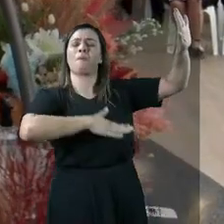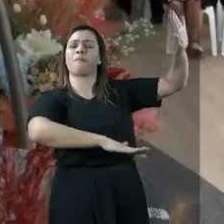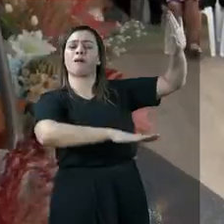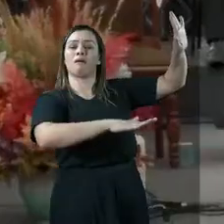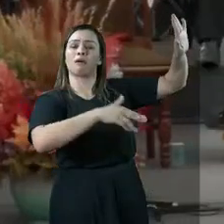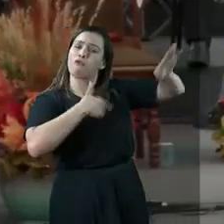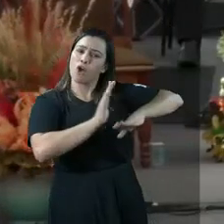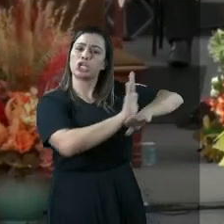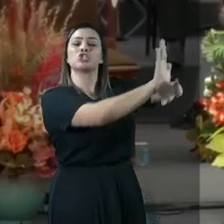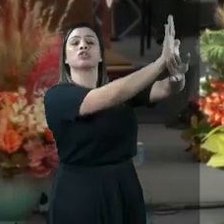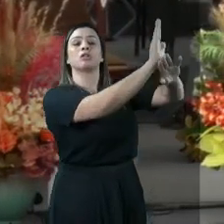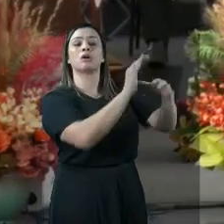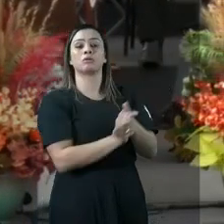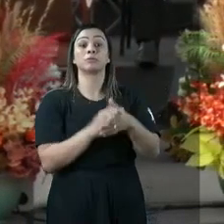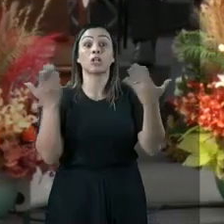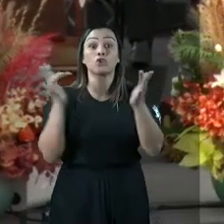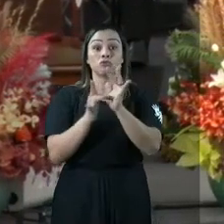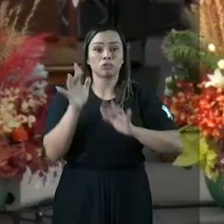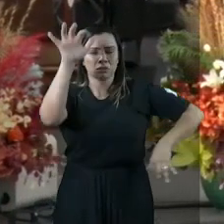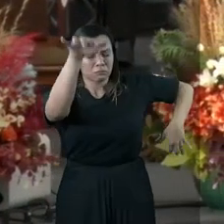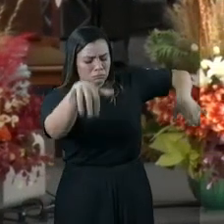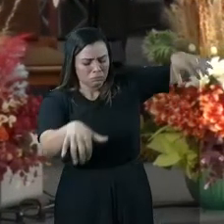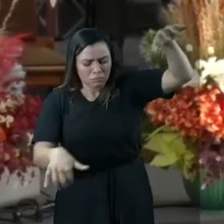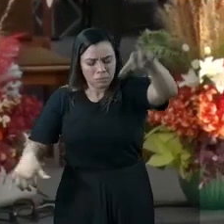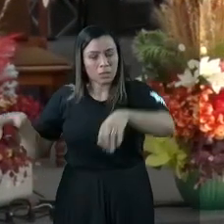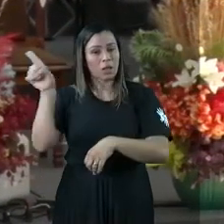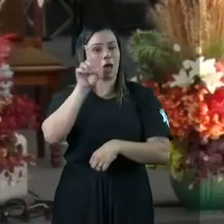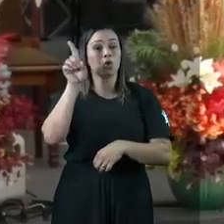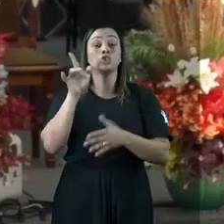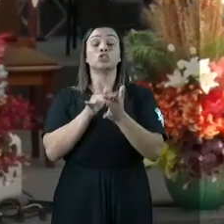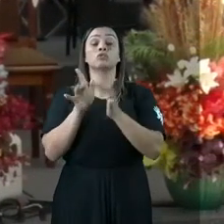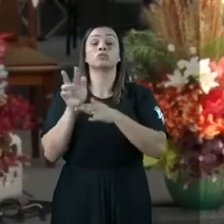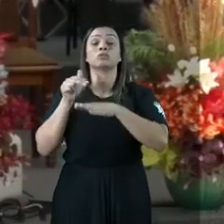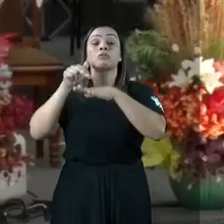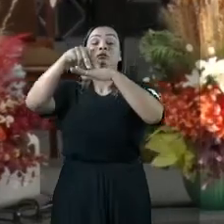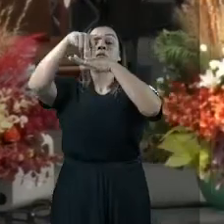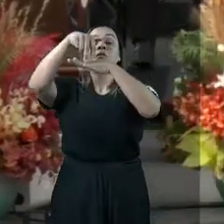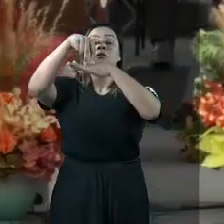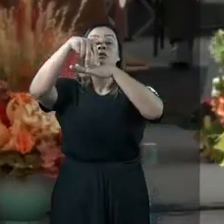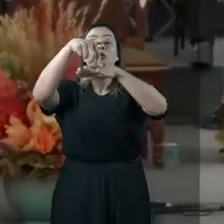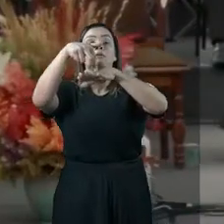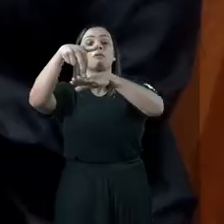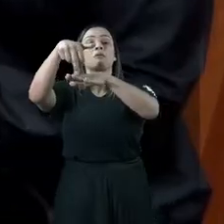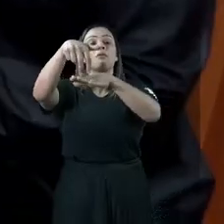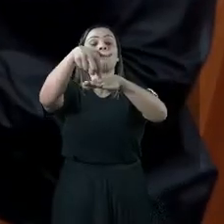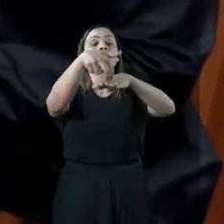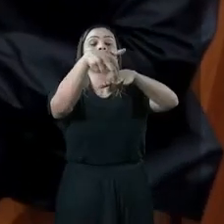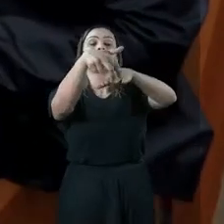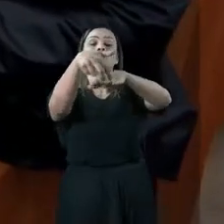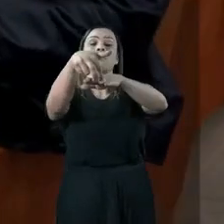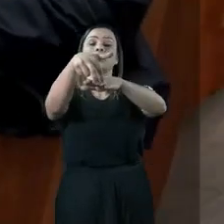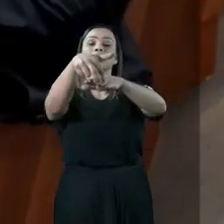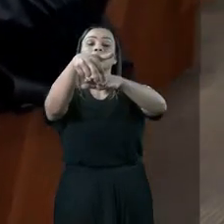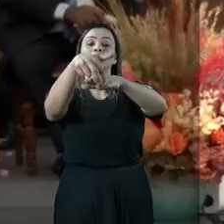vai a nada. Ele vai andando sobre as águas para entrar no teu barco e fazer você chegar do outro